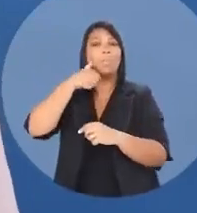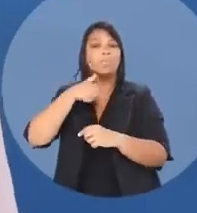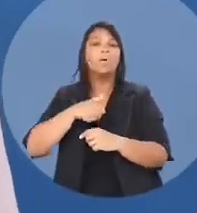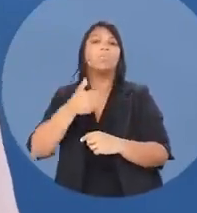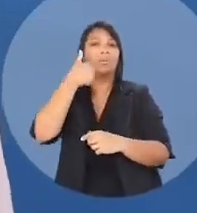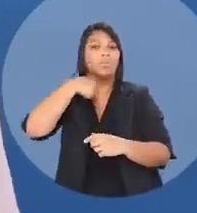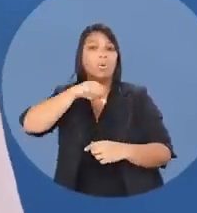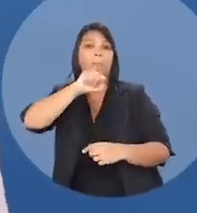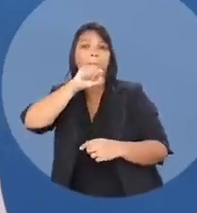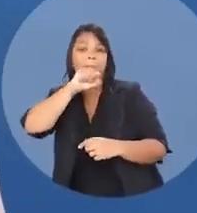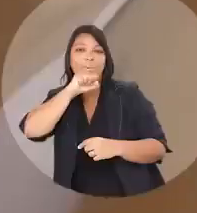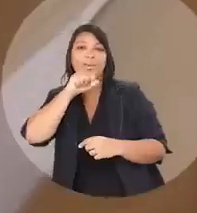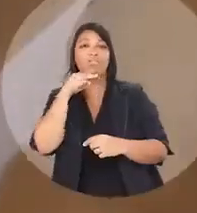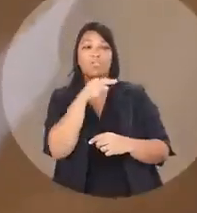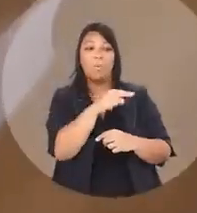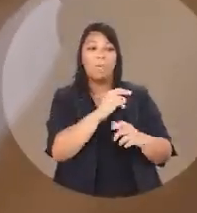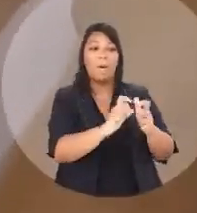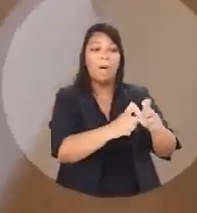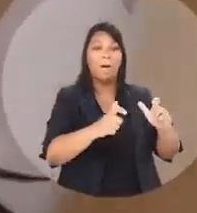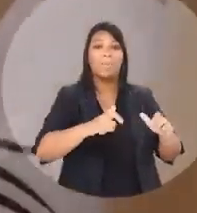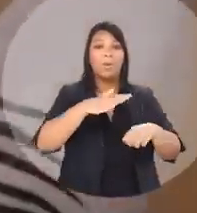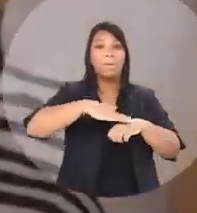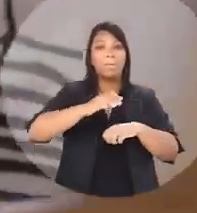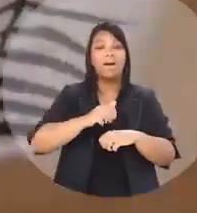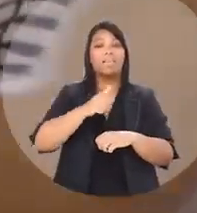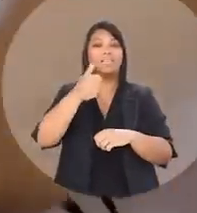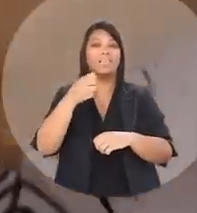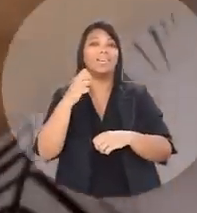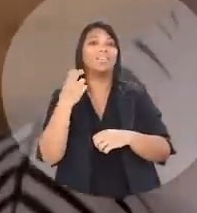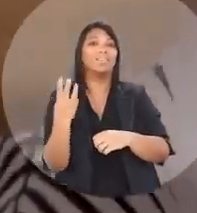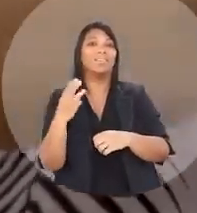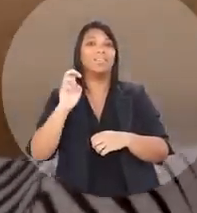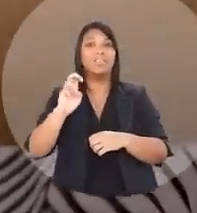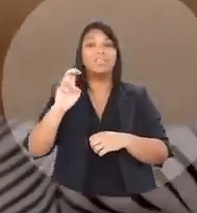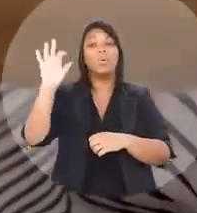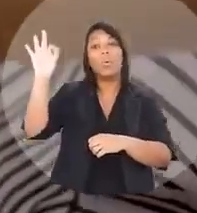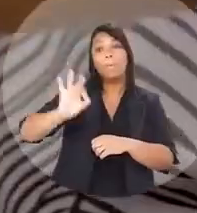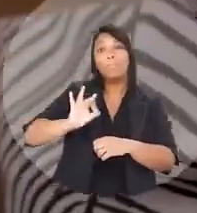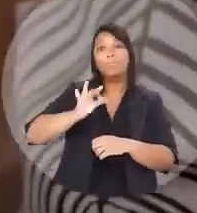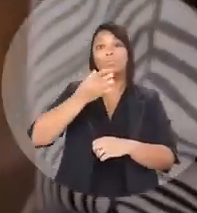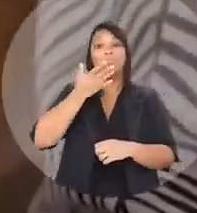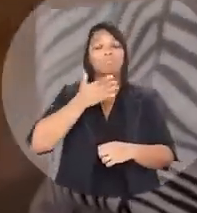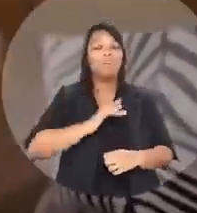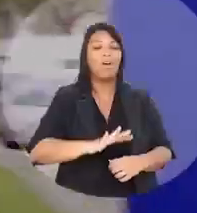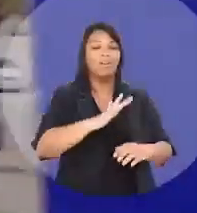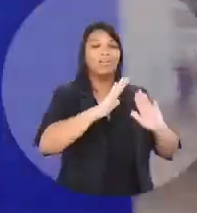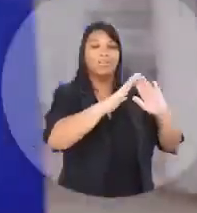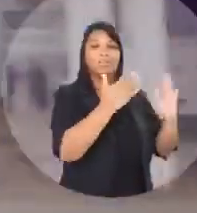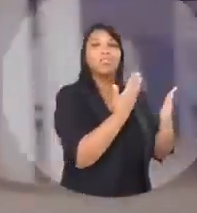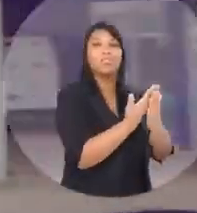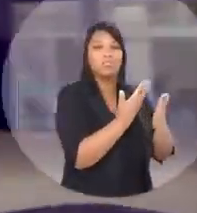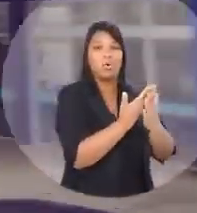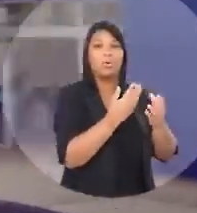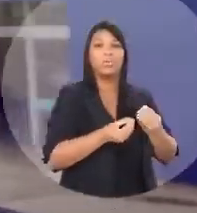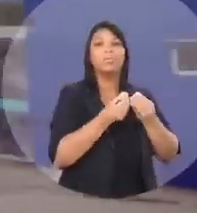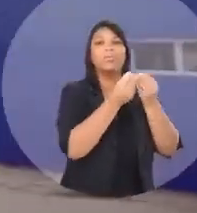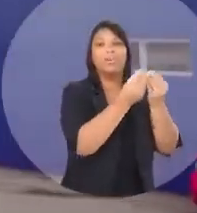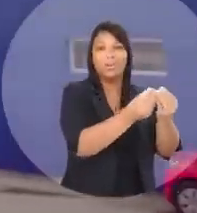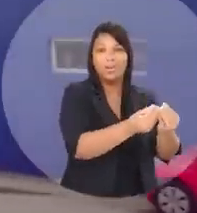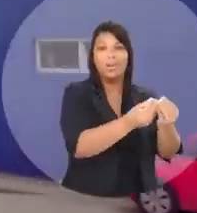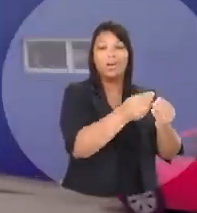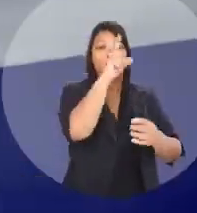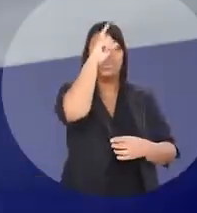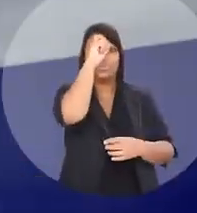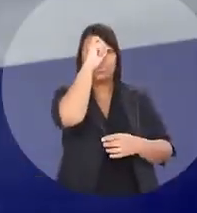mulheres e, sobretudo, as mães. Ampliamos em mais de 135% o número de crianças em creche. E entregamos a primeira etapa